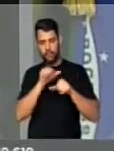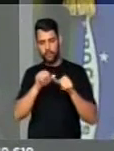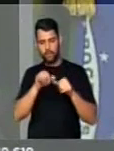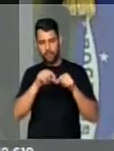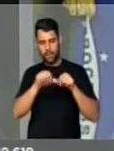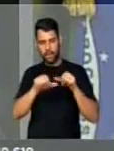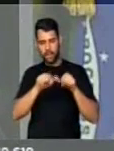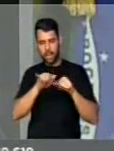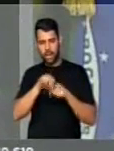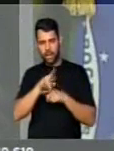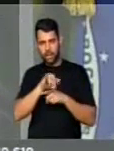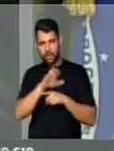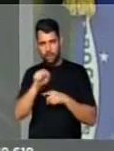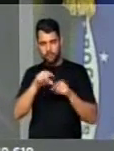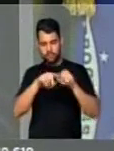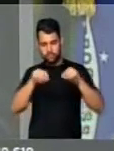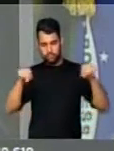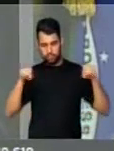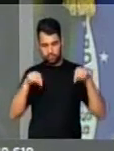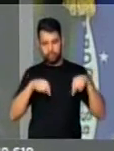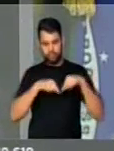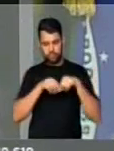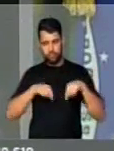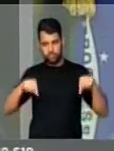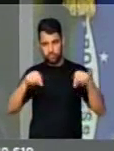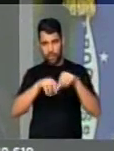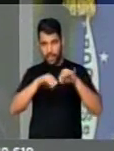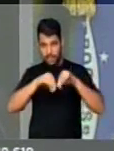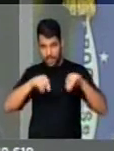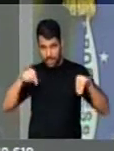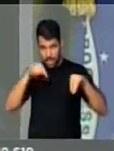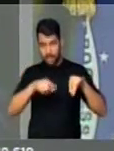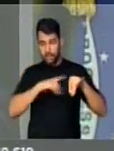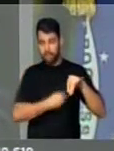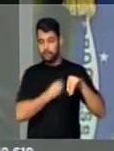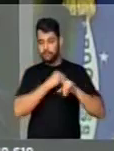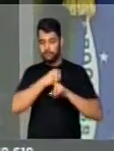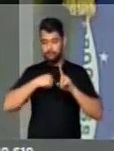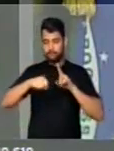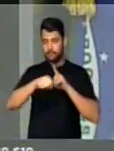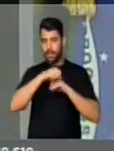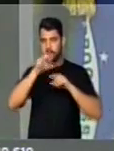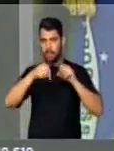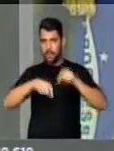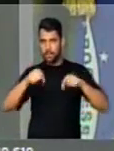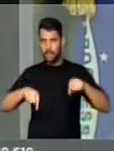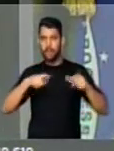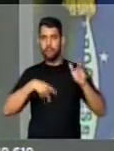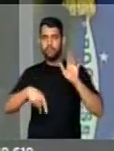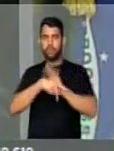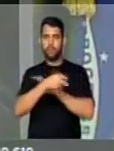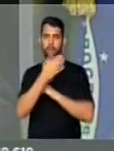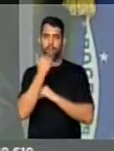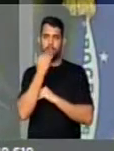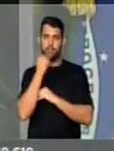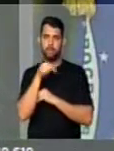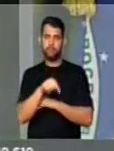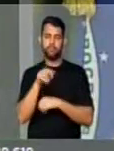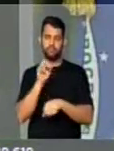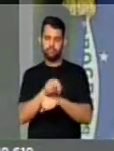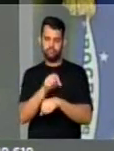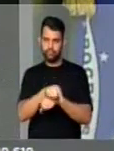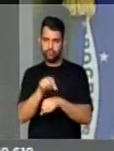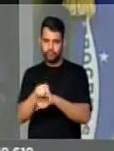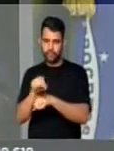agrária. Terra tem a função social, que é produzir os alimentos. E,